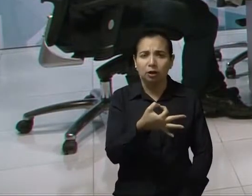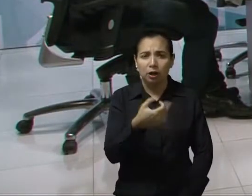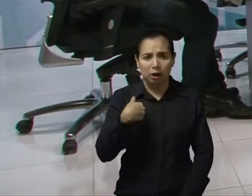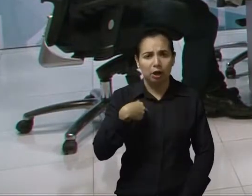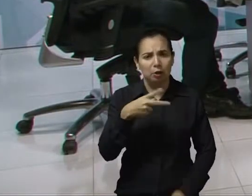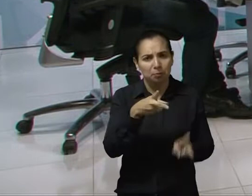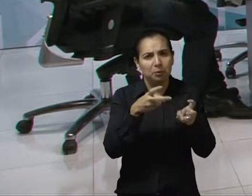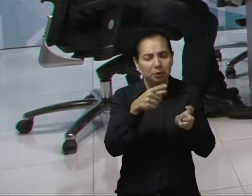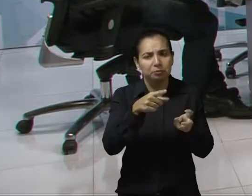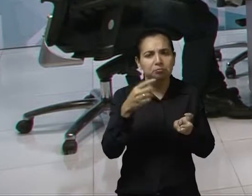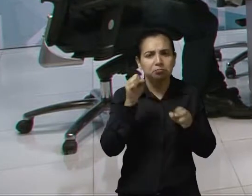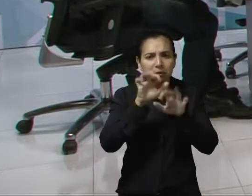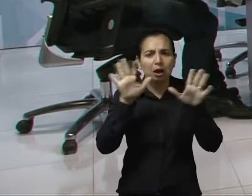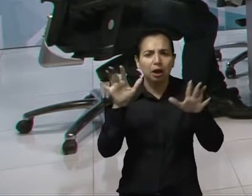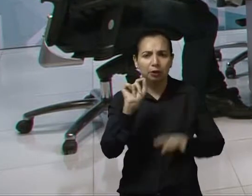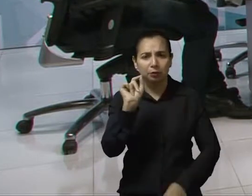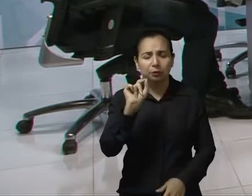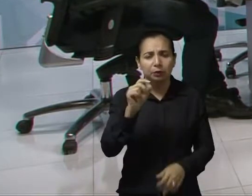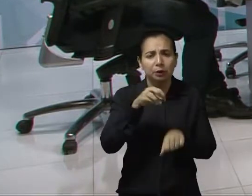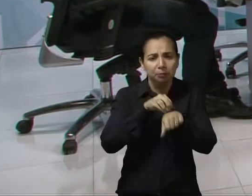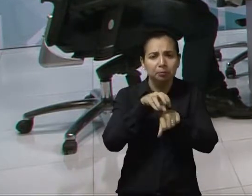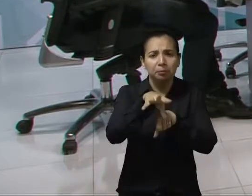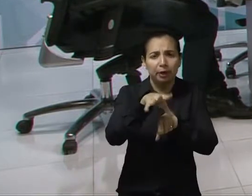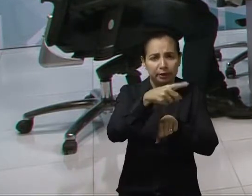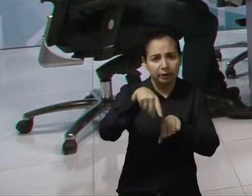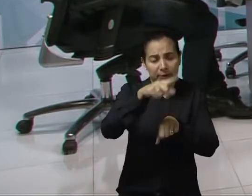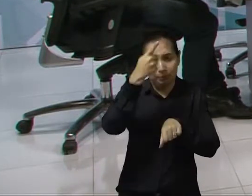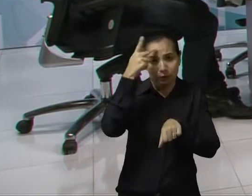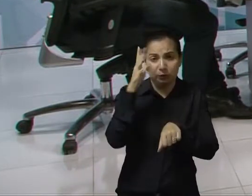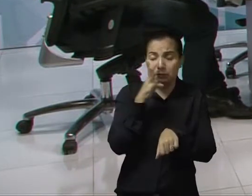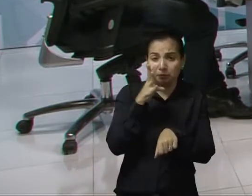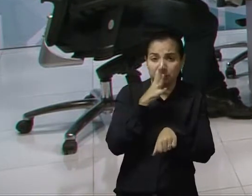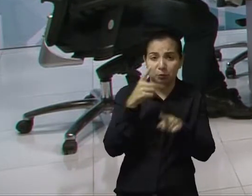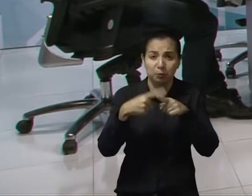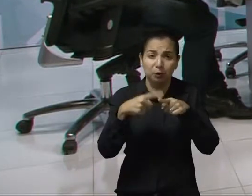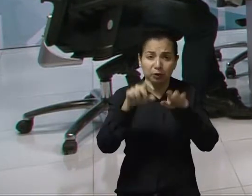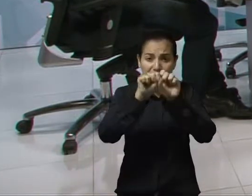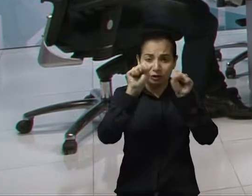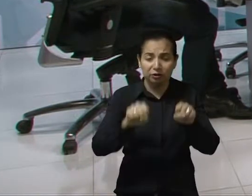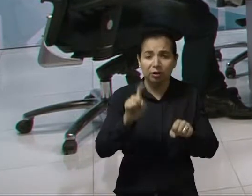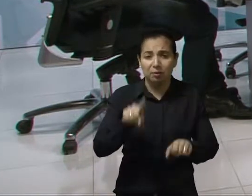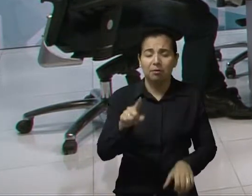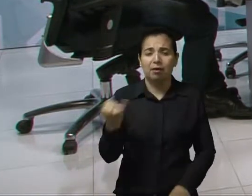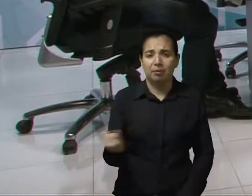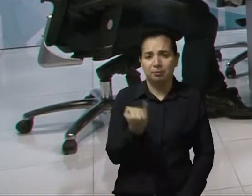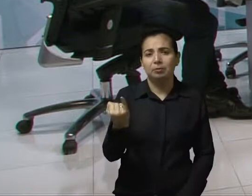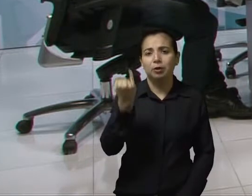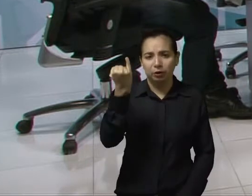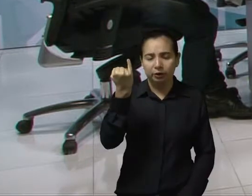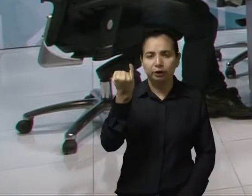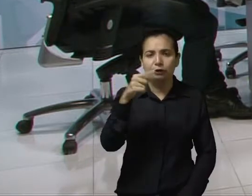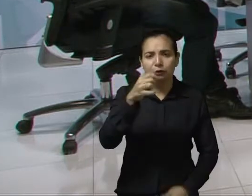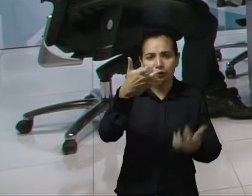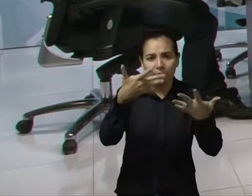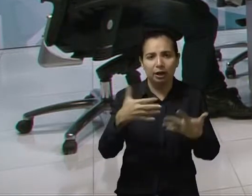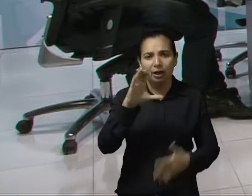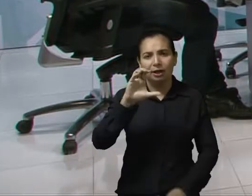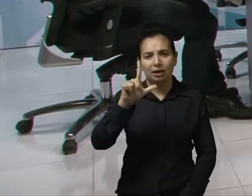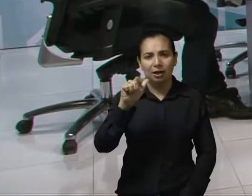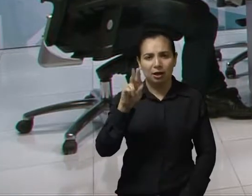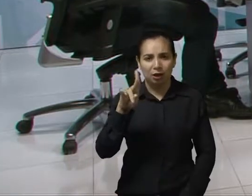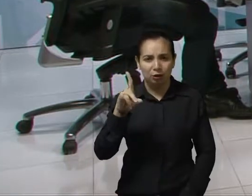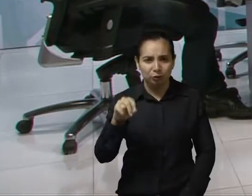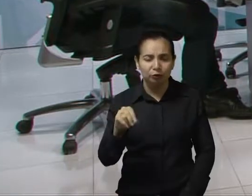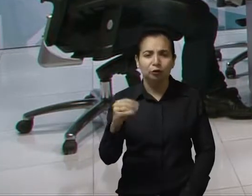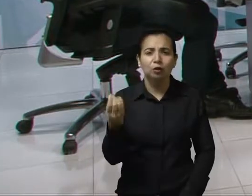entender, e certamente para o telespectador, de que esse sistema tão sensível, tão importante, como mencionou o Cláudio, ele vive como que